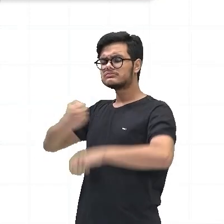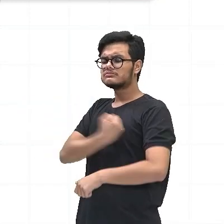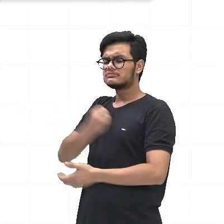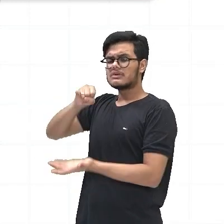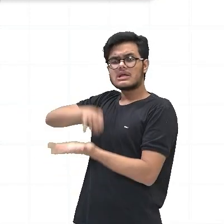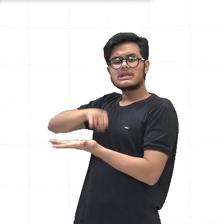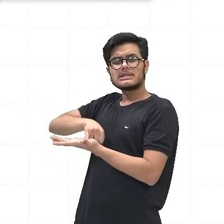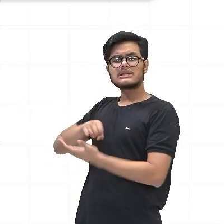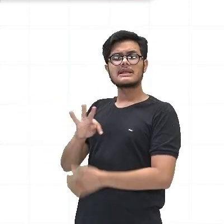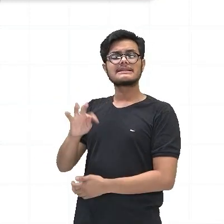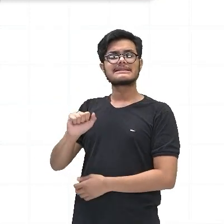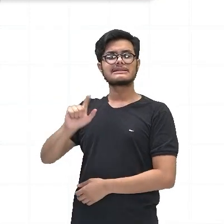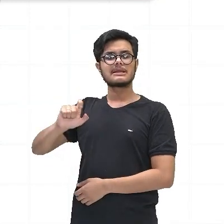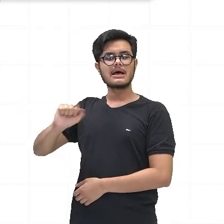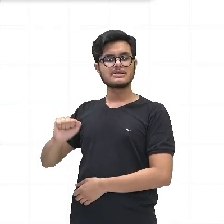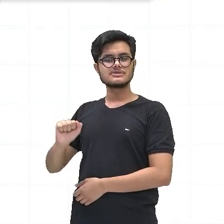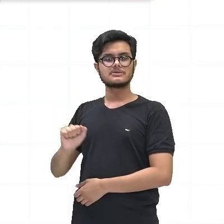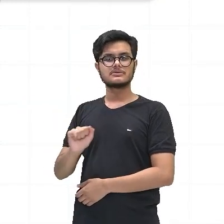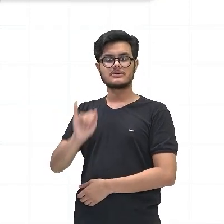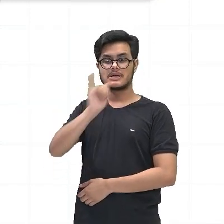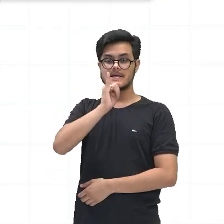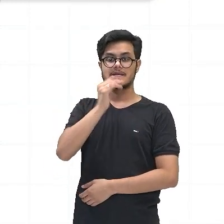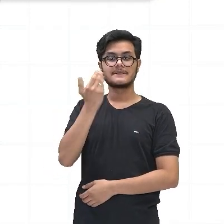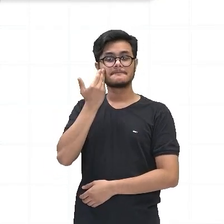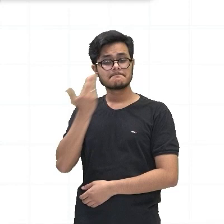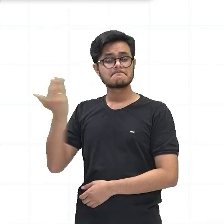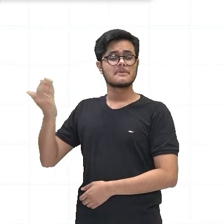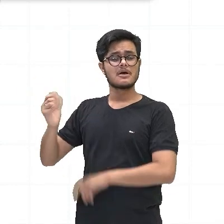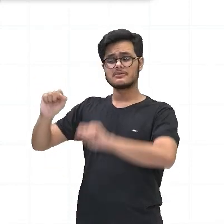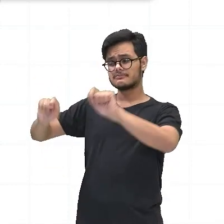um campo dentro dessa conta de energia elétrica